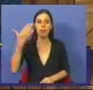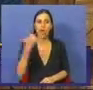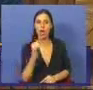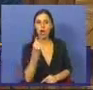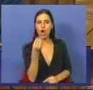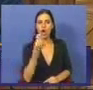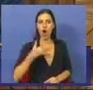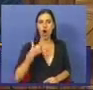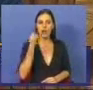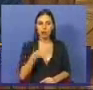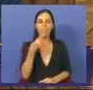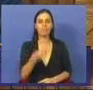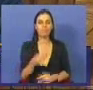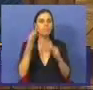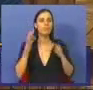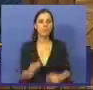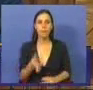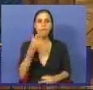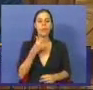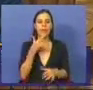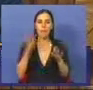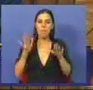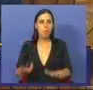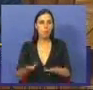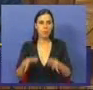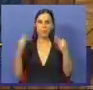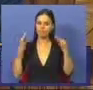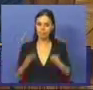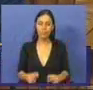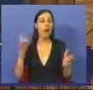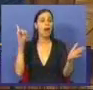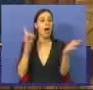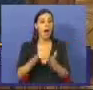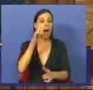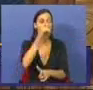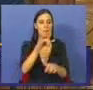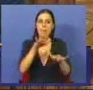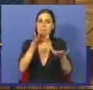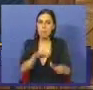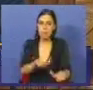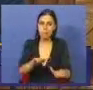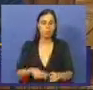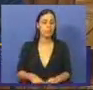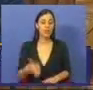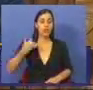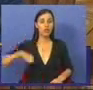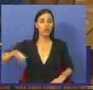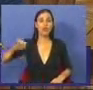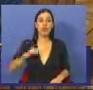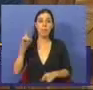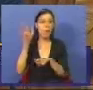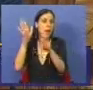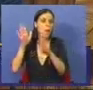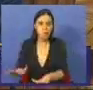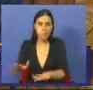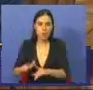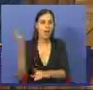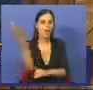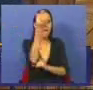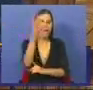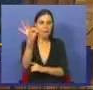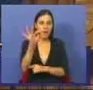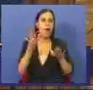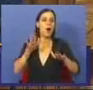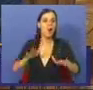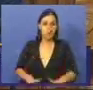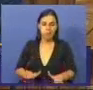Brown reconheceu que o Reino Unido está em recessão. Os Estados Unidos estão em recessão. A Espanha está em recessão. A França está